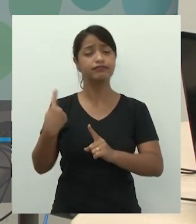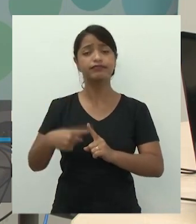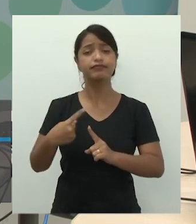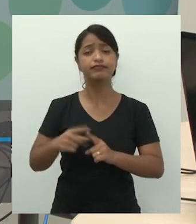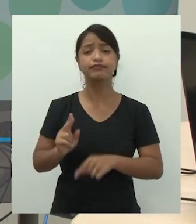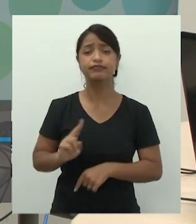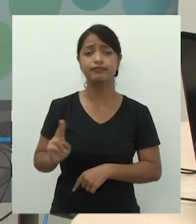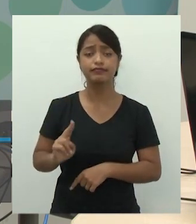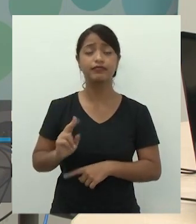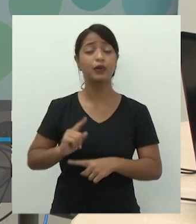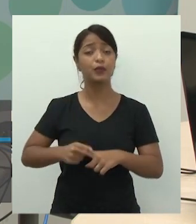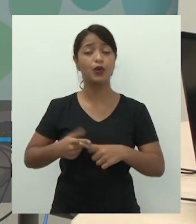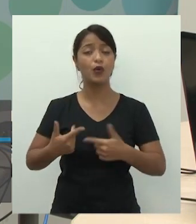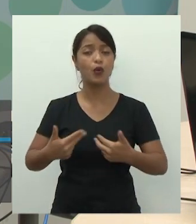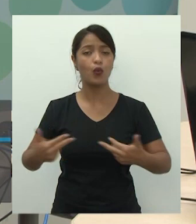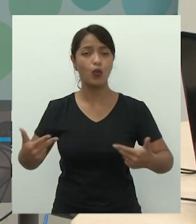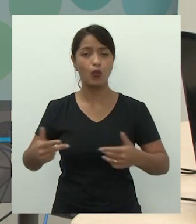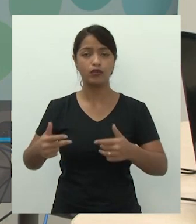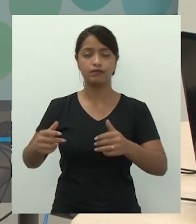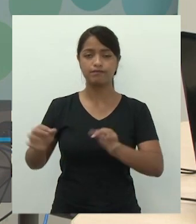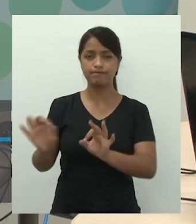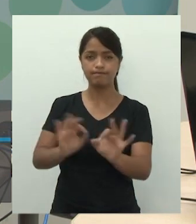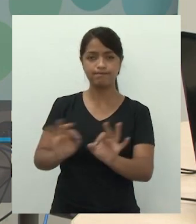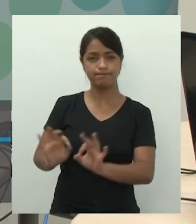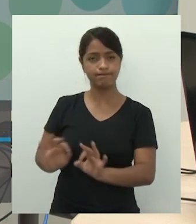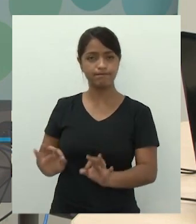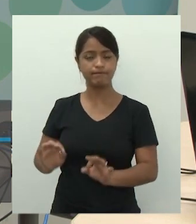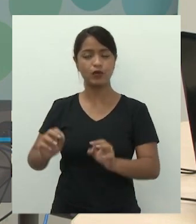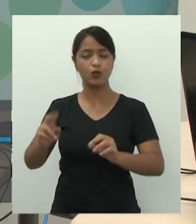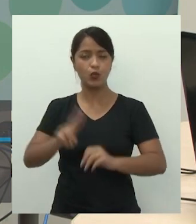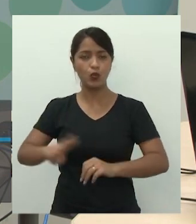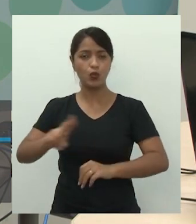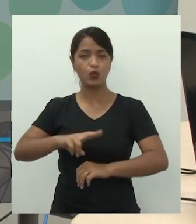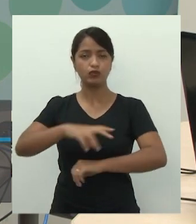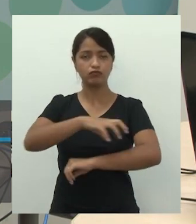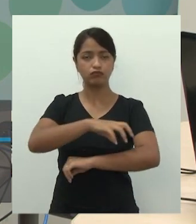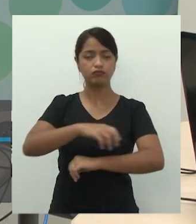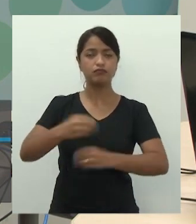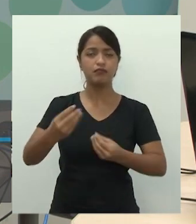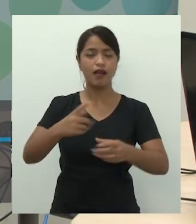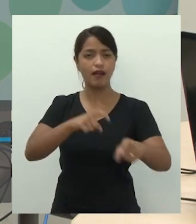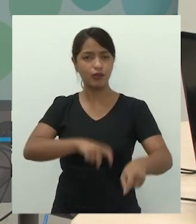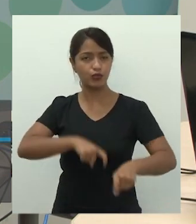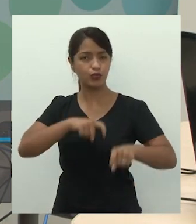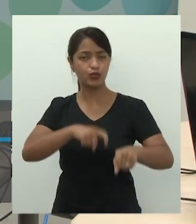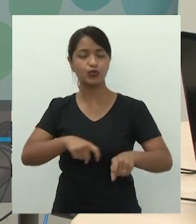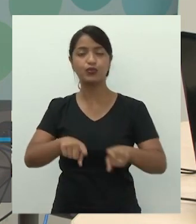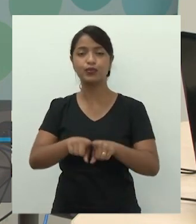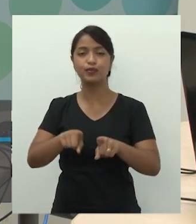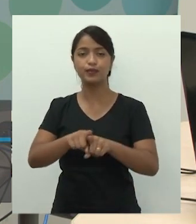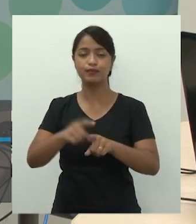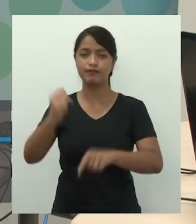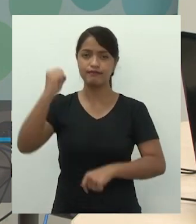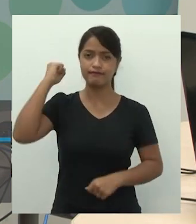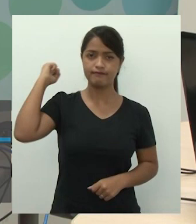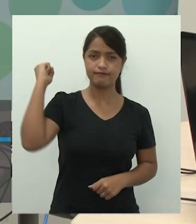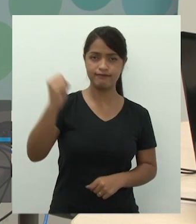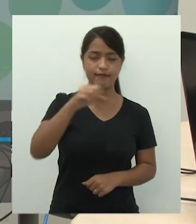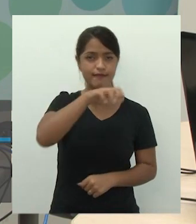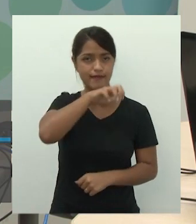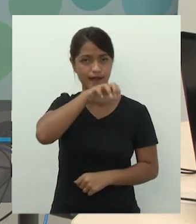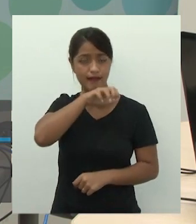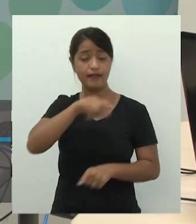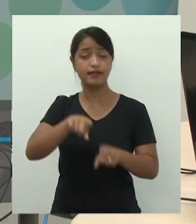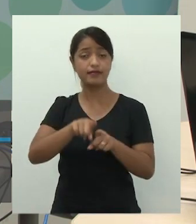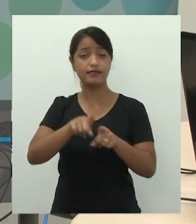os artefatos utilizados na agricultura, na caça e depois até os adornos, como nós